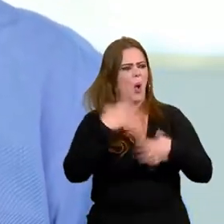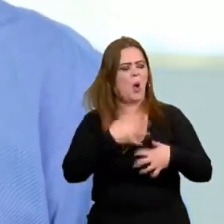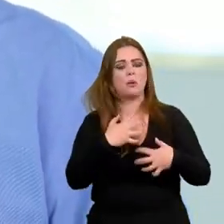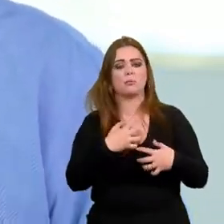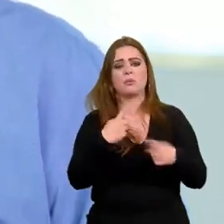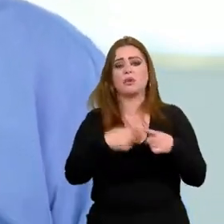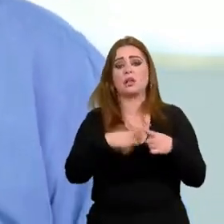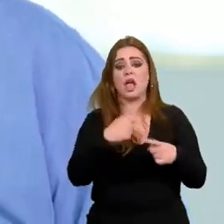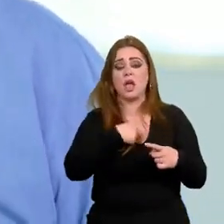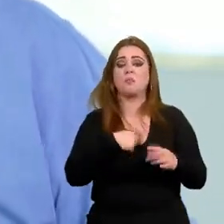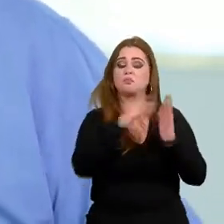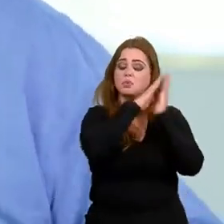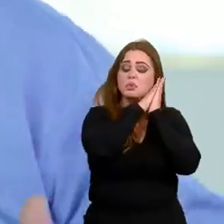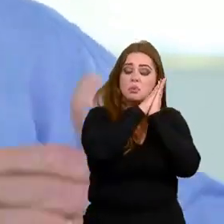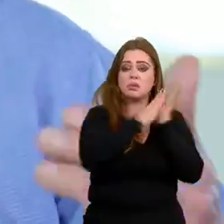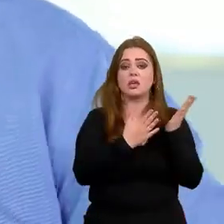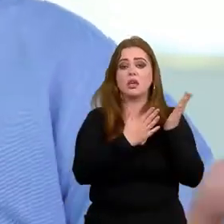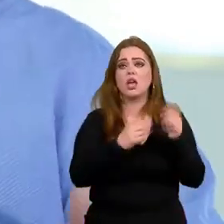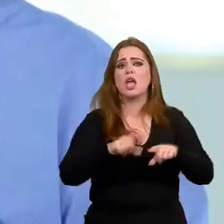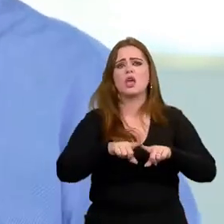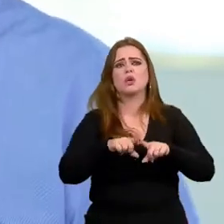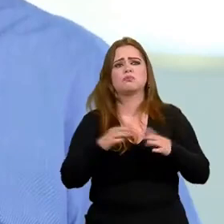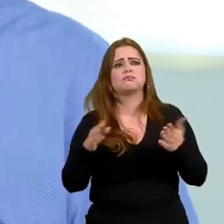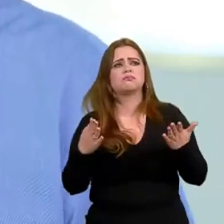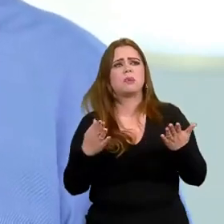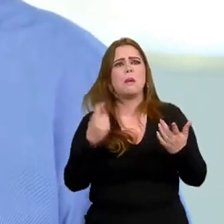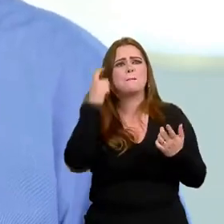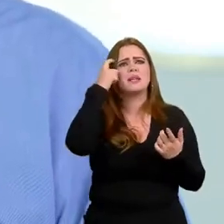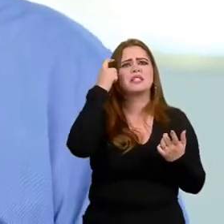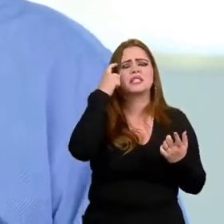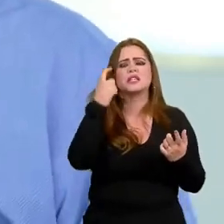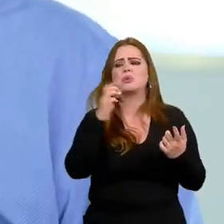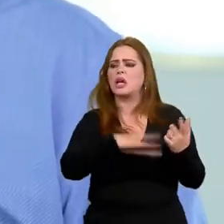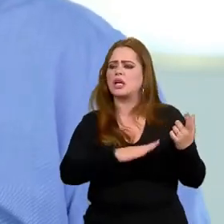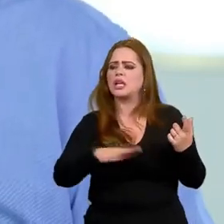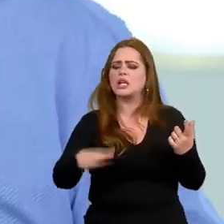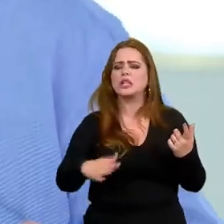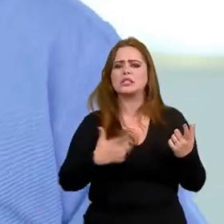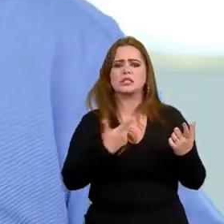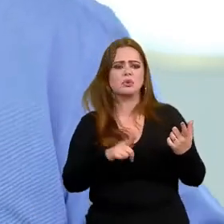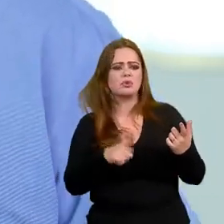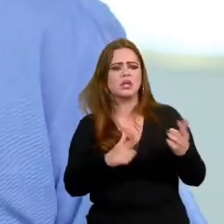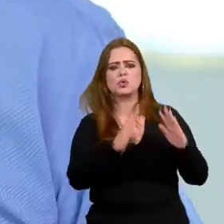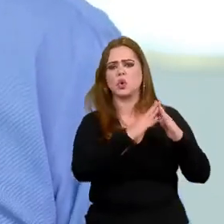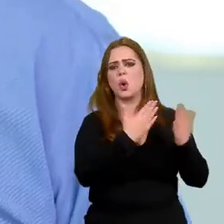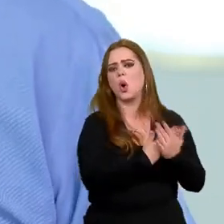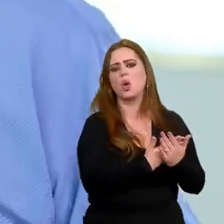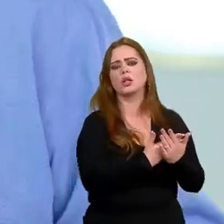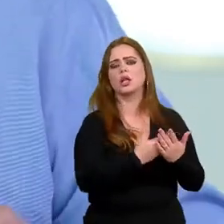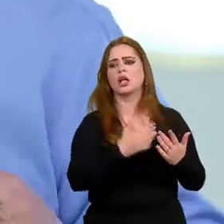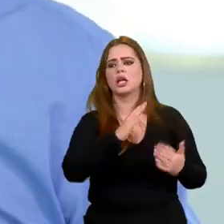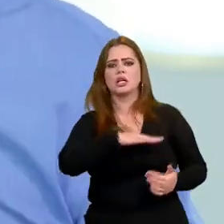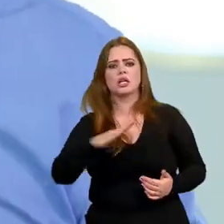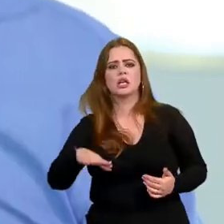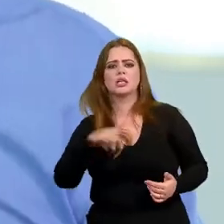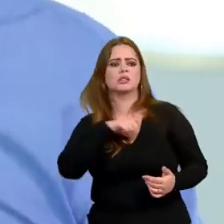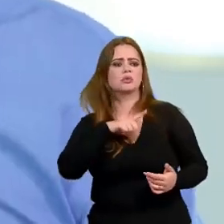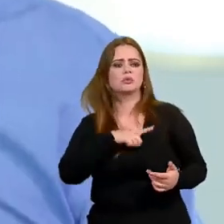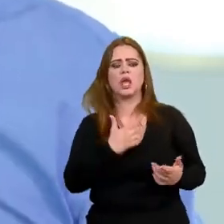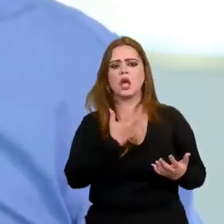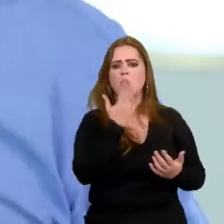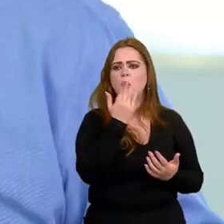melhor tratada, sabendo que tem uma criança que quer ter uma escola de qualidade e não tem. Então, nós temos que ter um compromisso com a